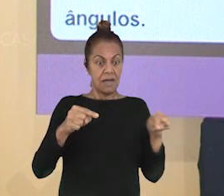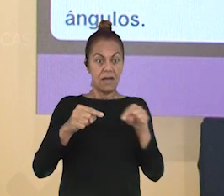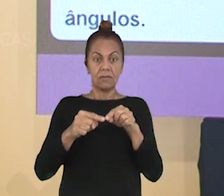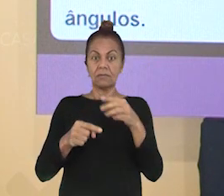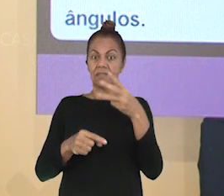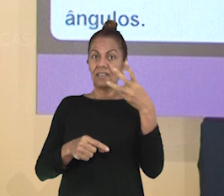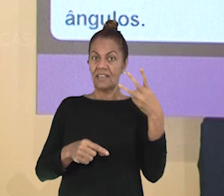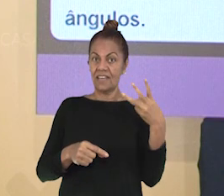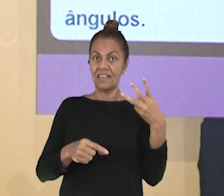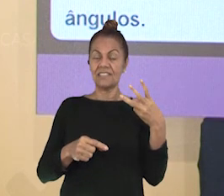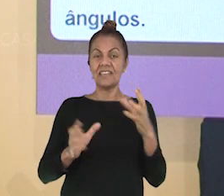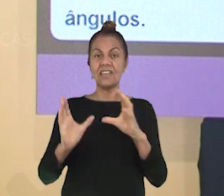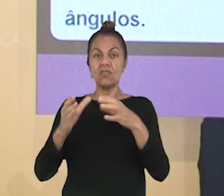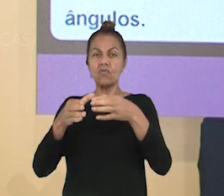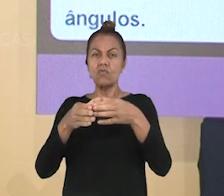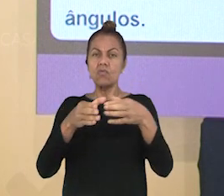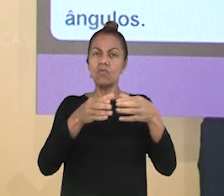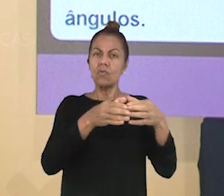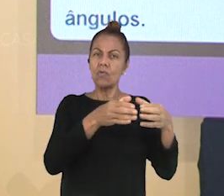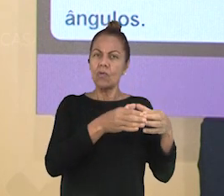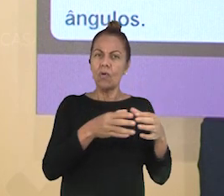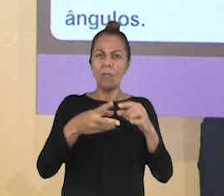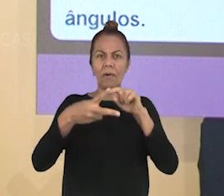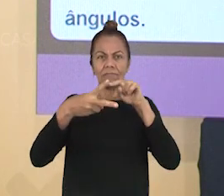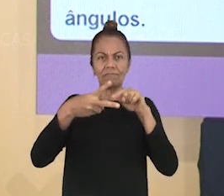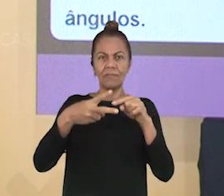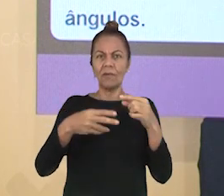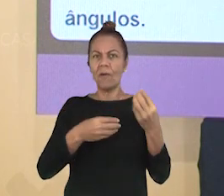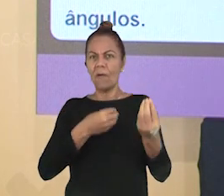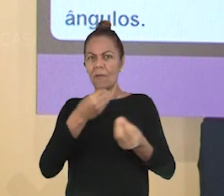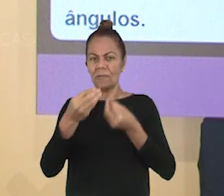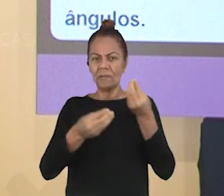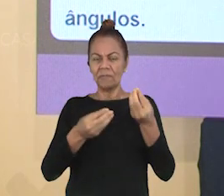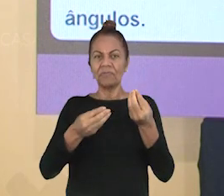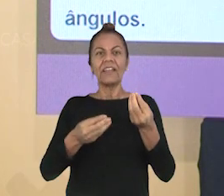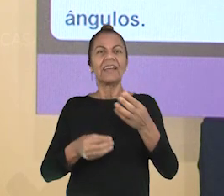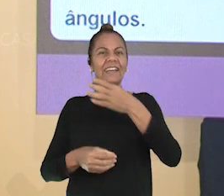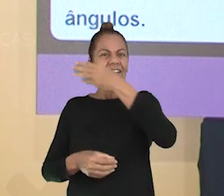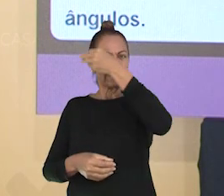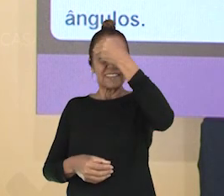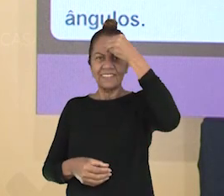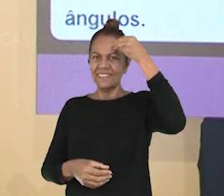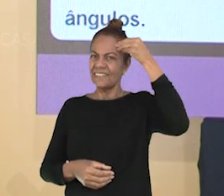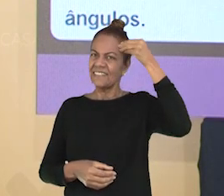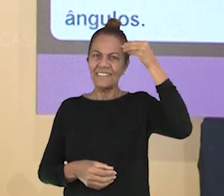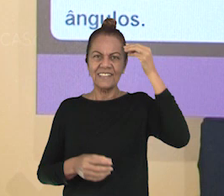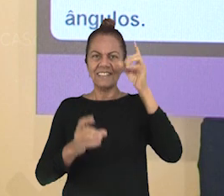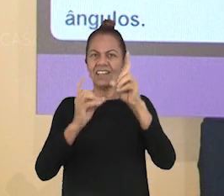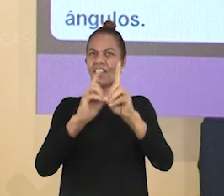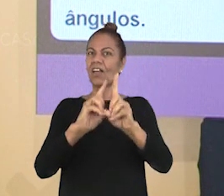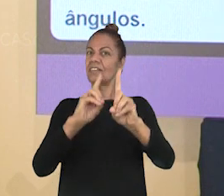e classifique cada um deles em acutângulo, obtusângulo e retângulo.